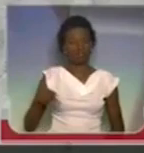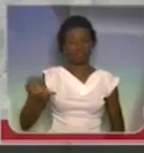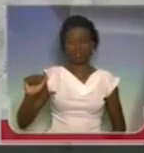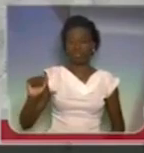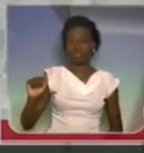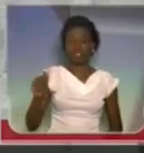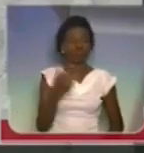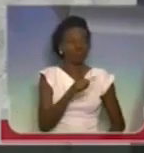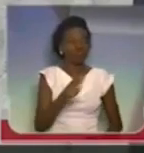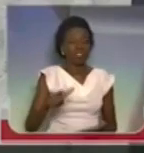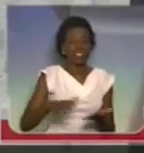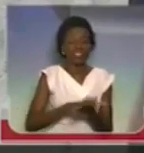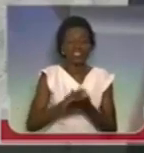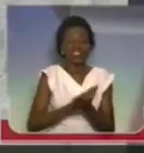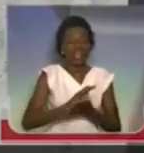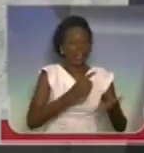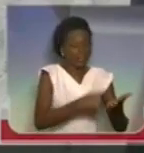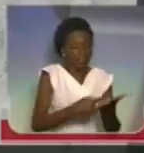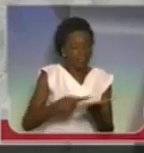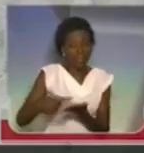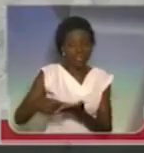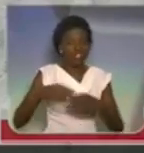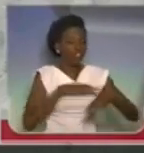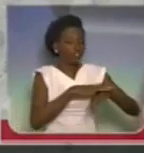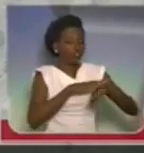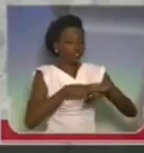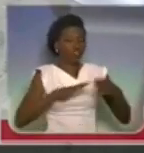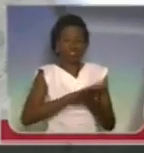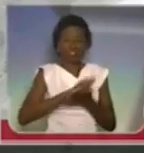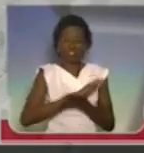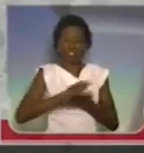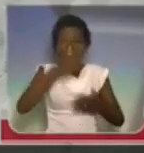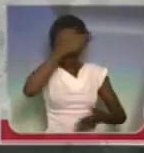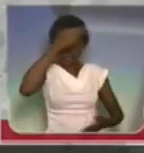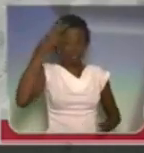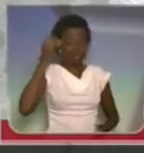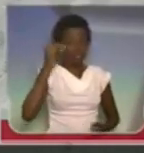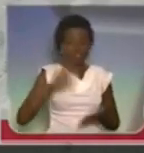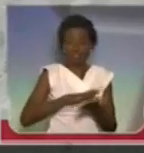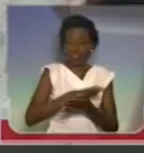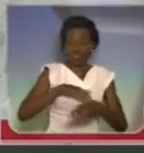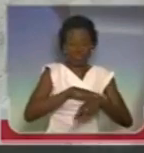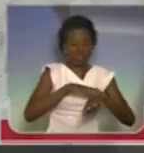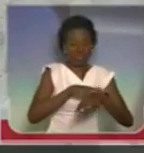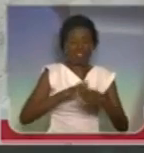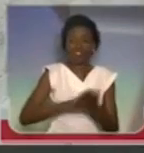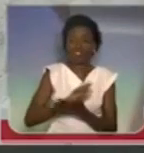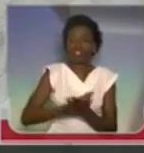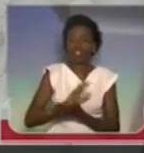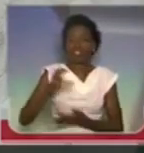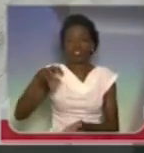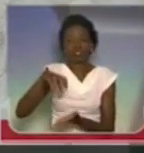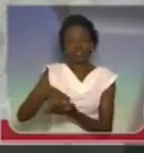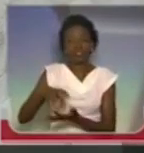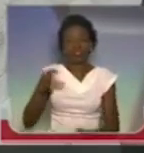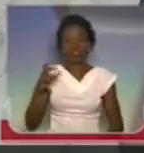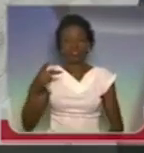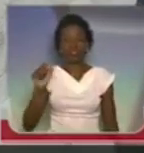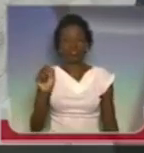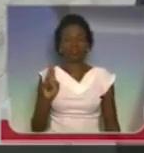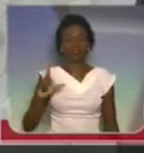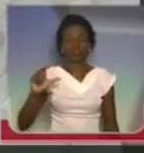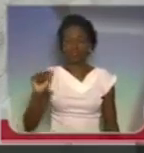parece que não houve nenhuma conversa com a prefeitura e nem com o Centro Paula Sousa é uma suposição olha vamos dar uma desculpa